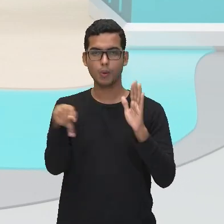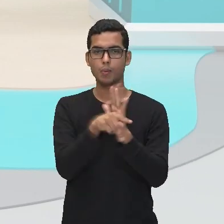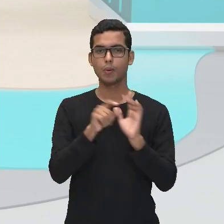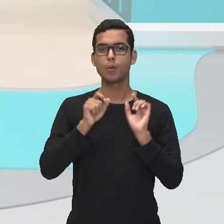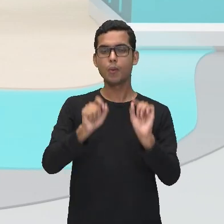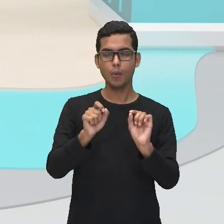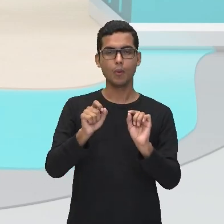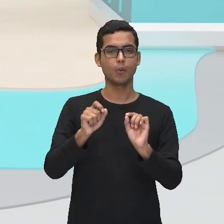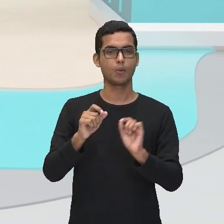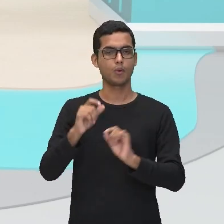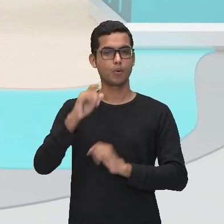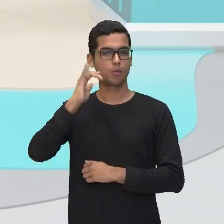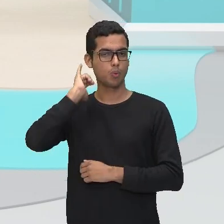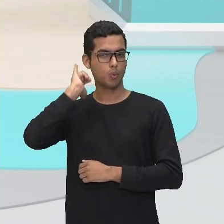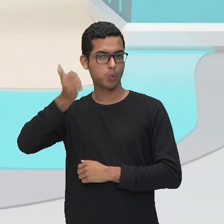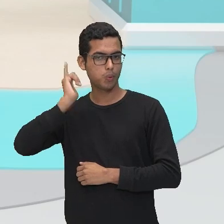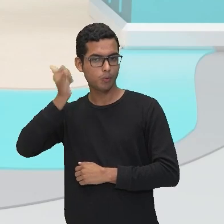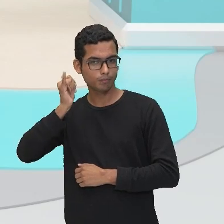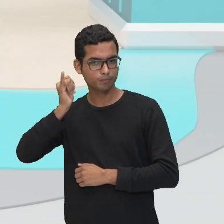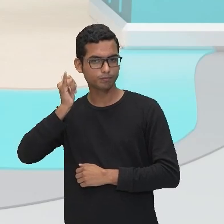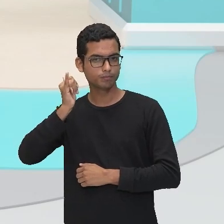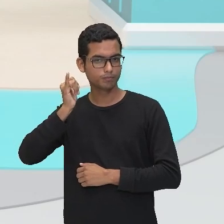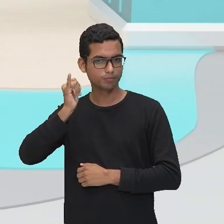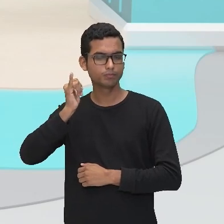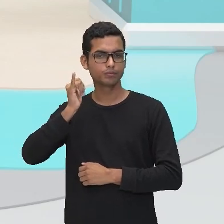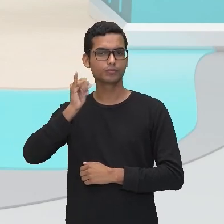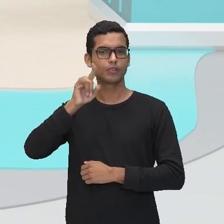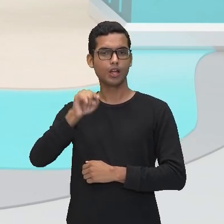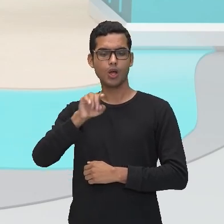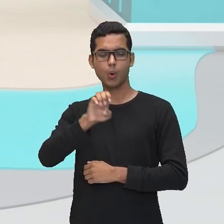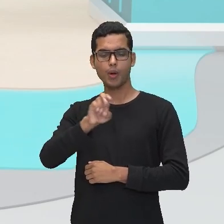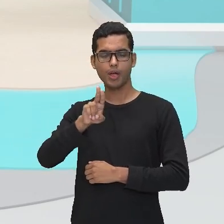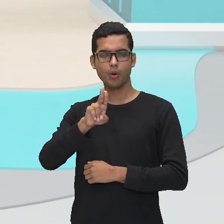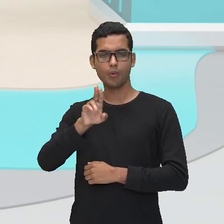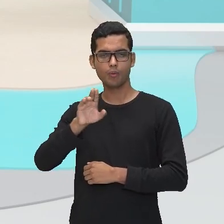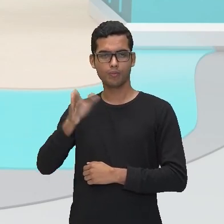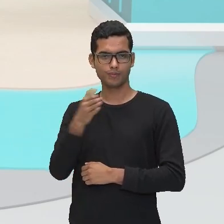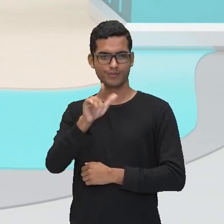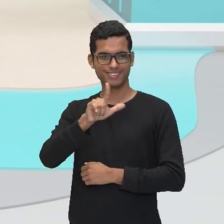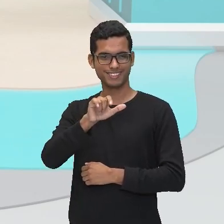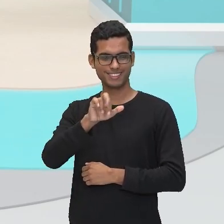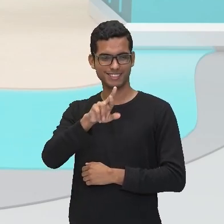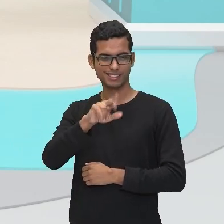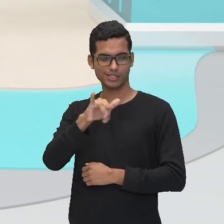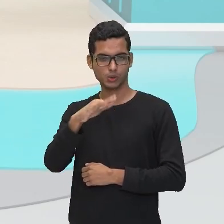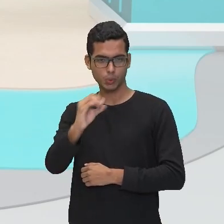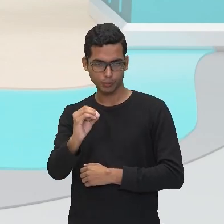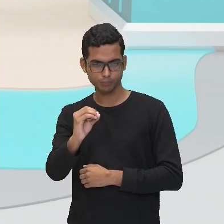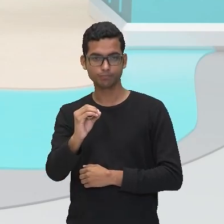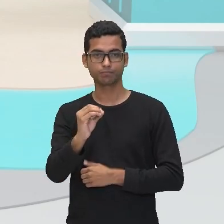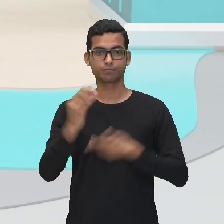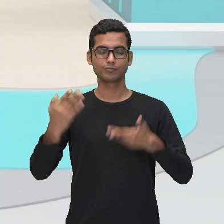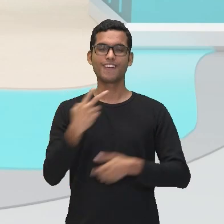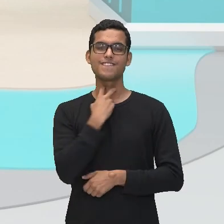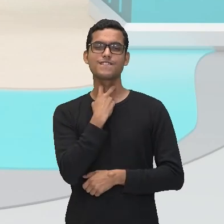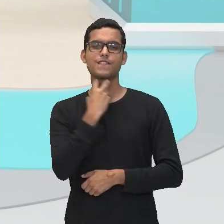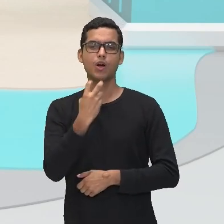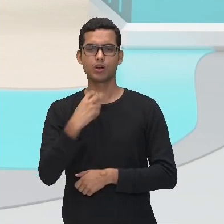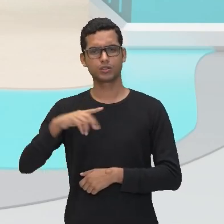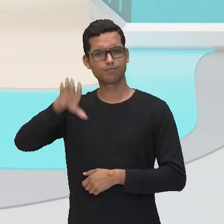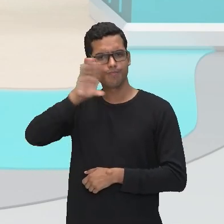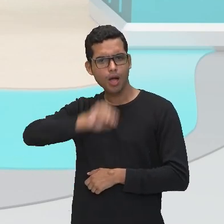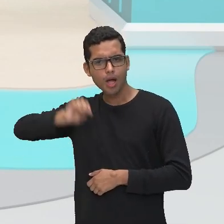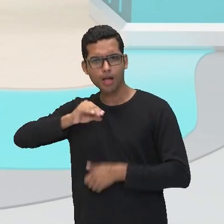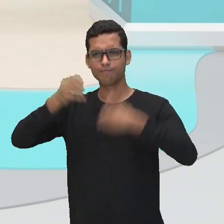o narrador do poema, é chamado de eu lírico, certo? Então, a voz que narra, que conta